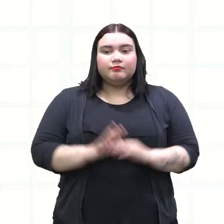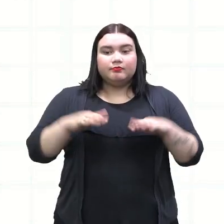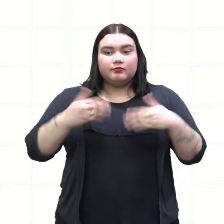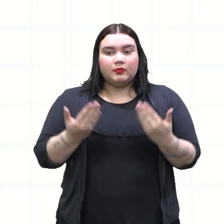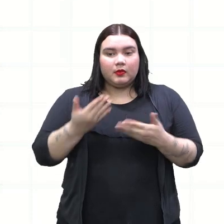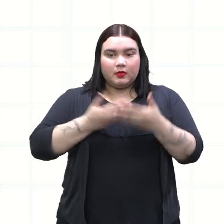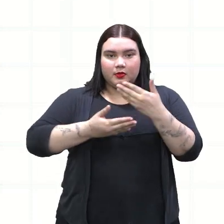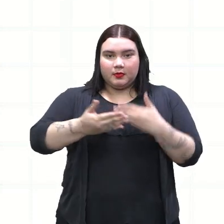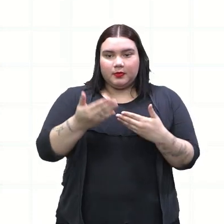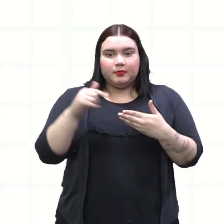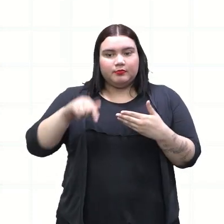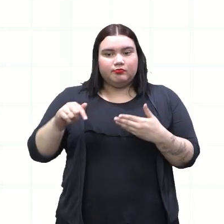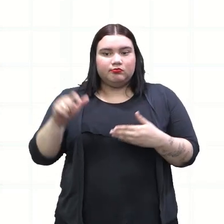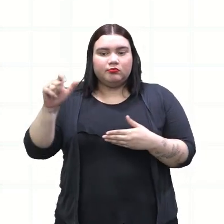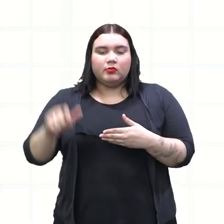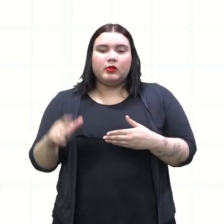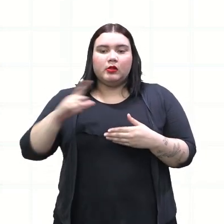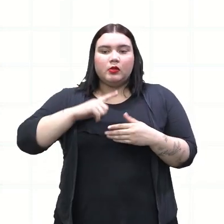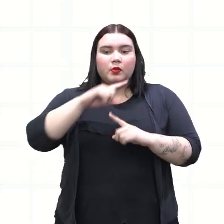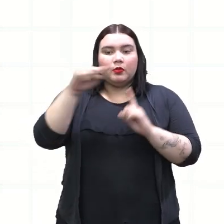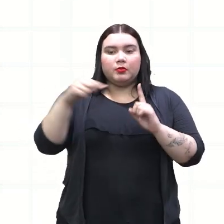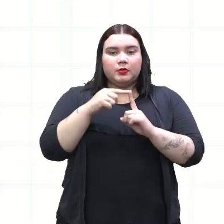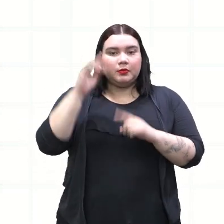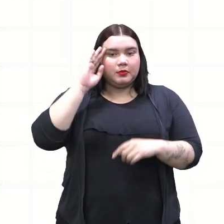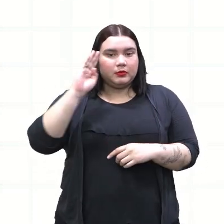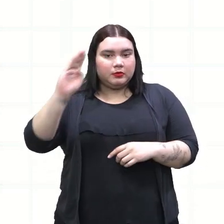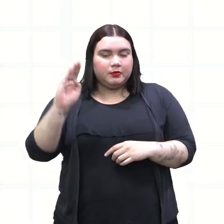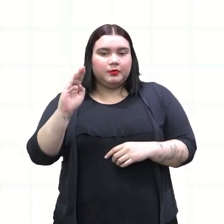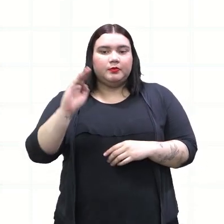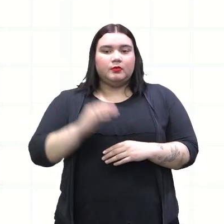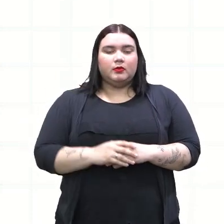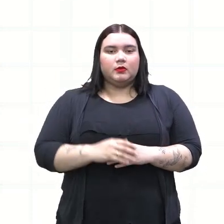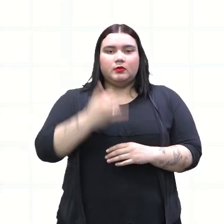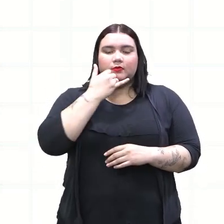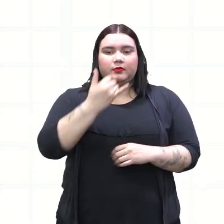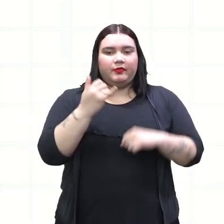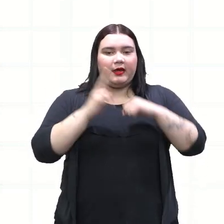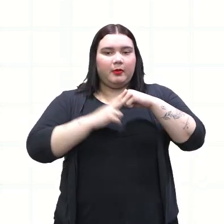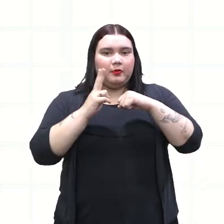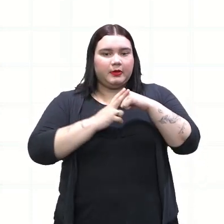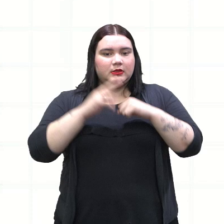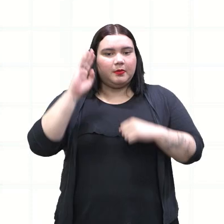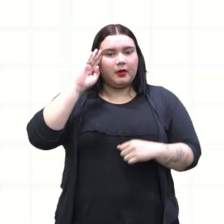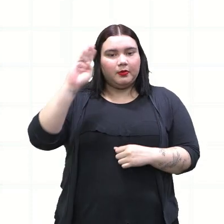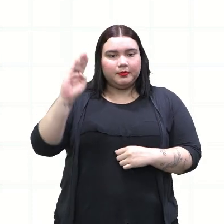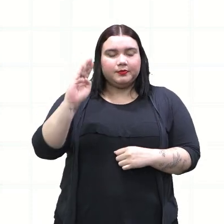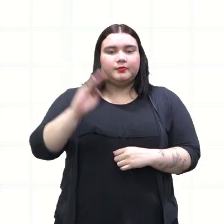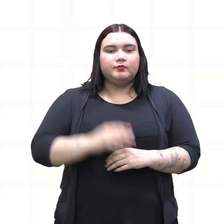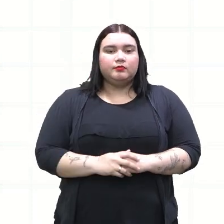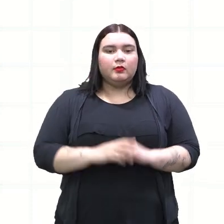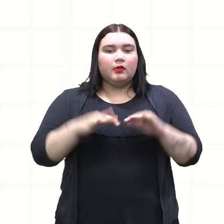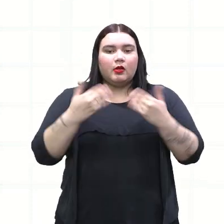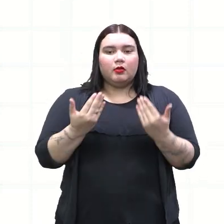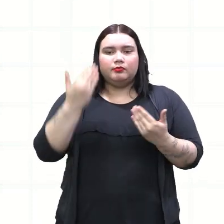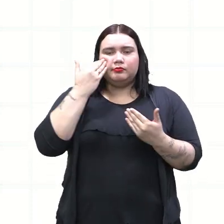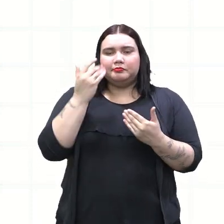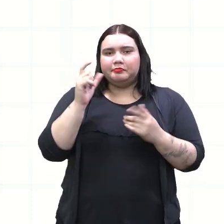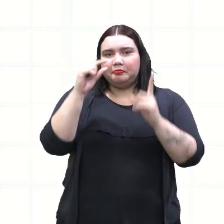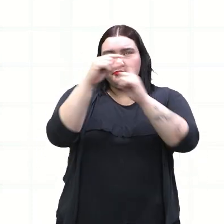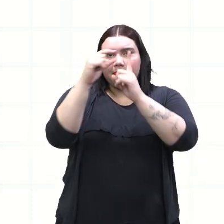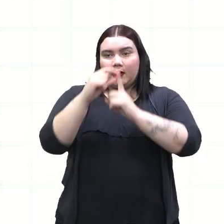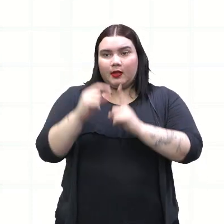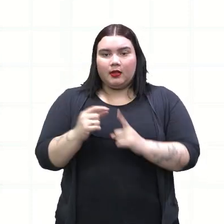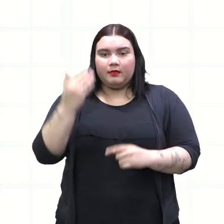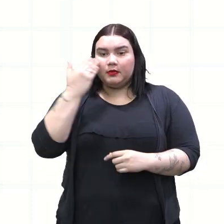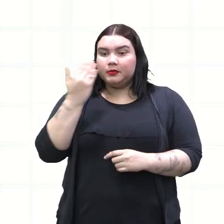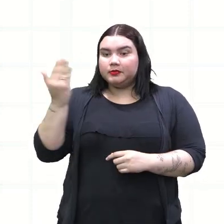realizar. Marry, ok? Casar, ok? What else? Play the guitar, play